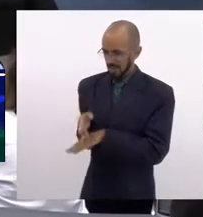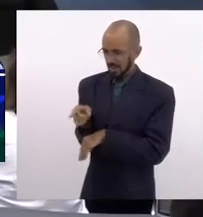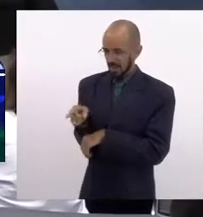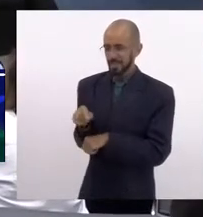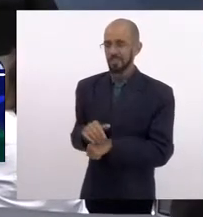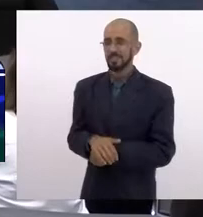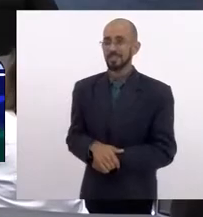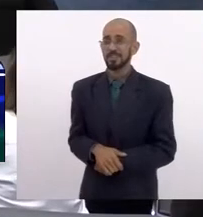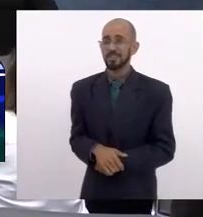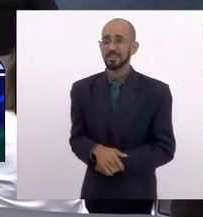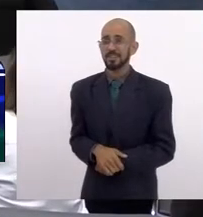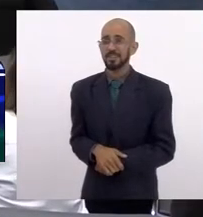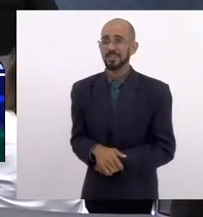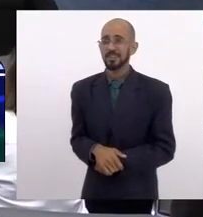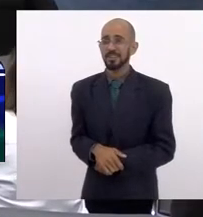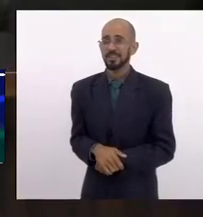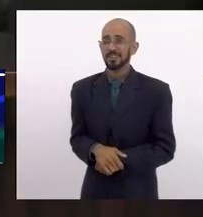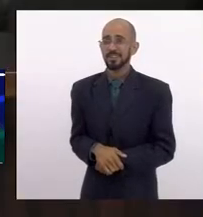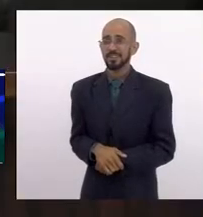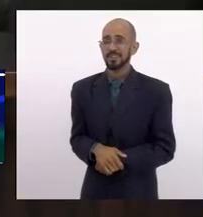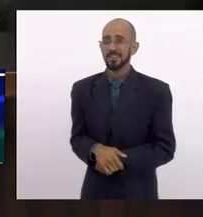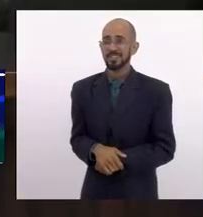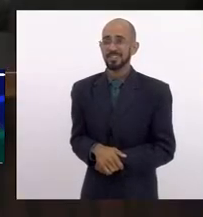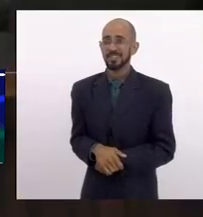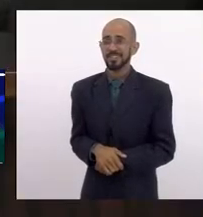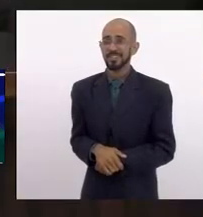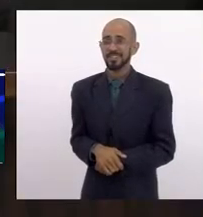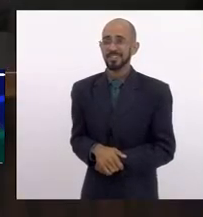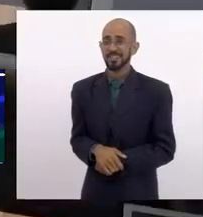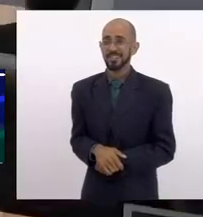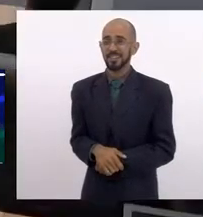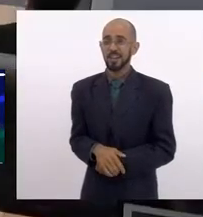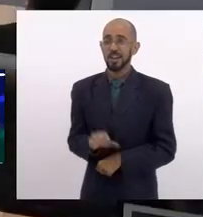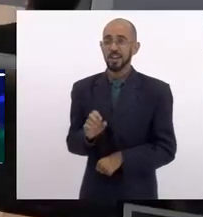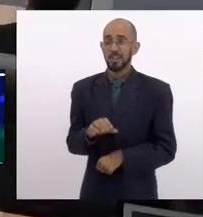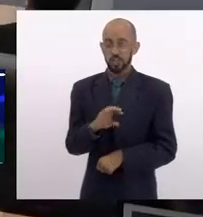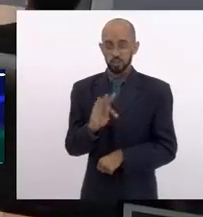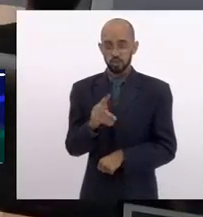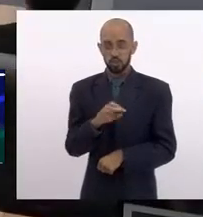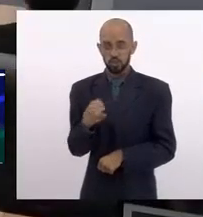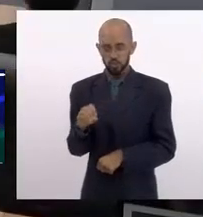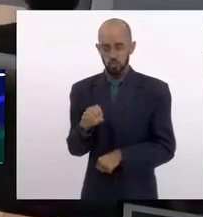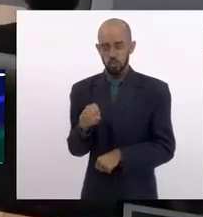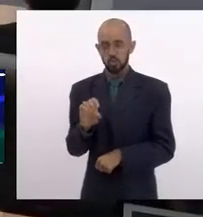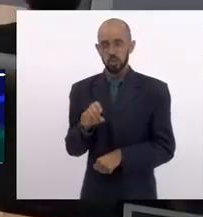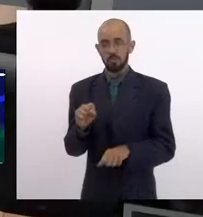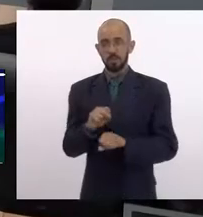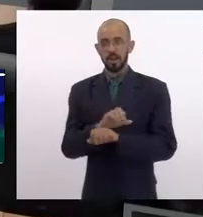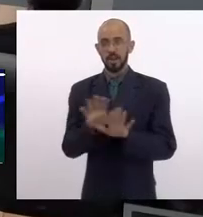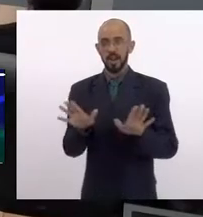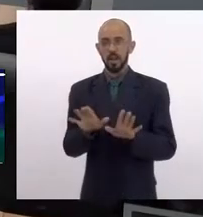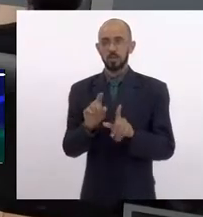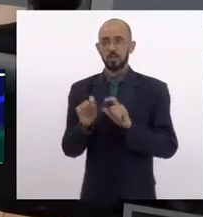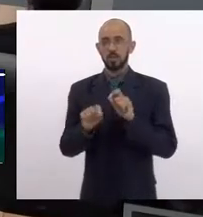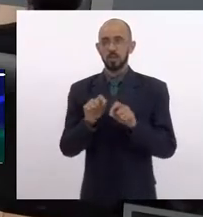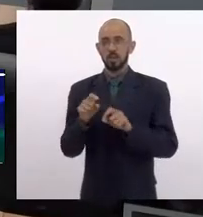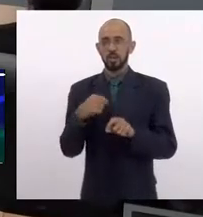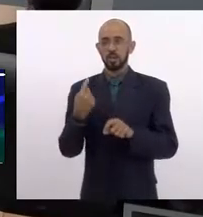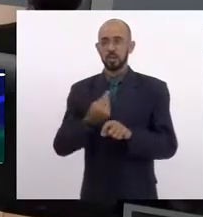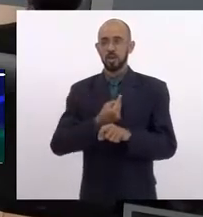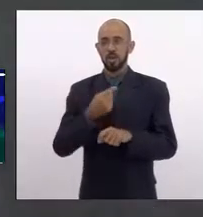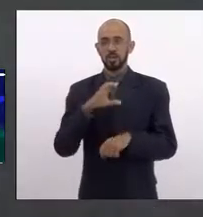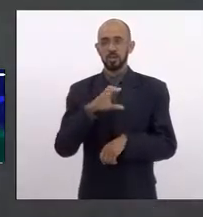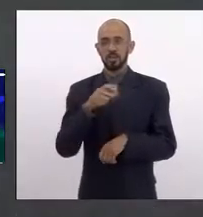partida não mas eu vou conceder o deputado isso Chico é só para esclarecer nós nós na CPI